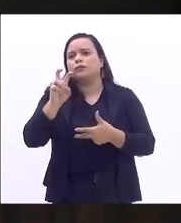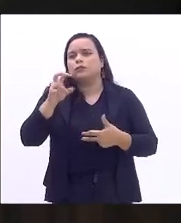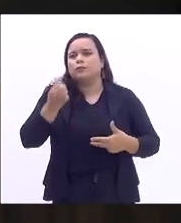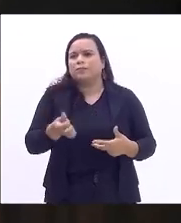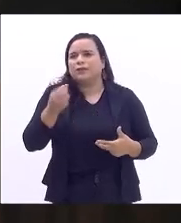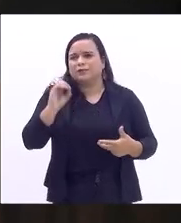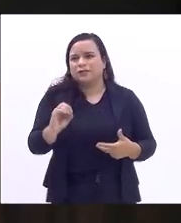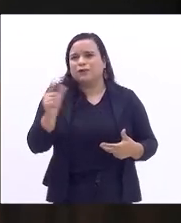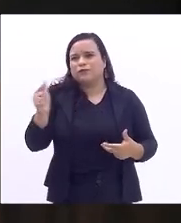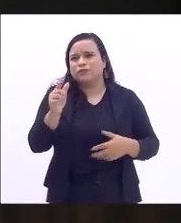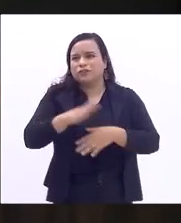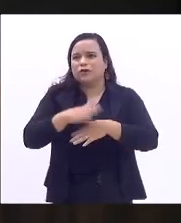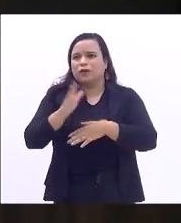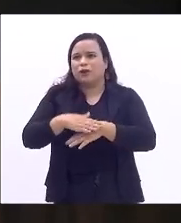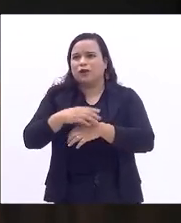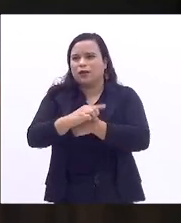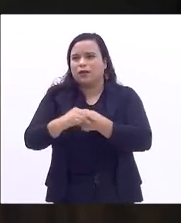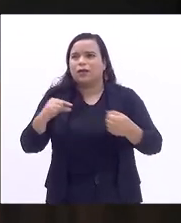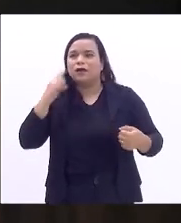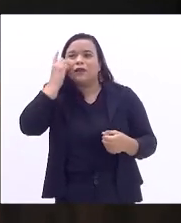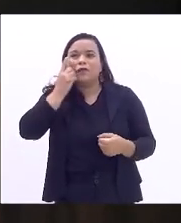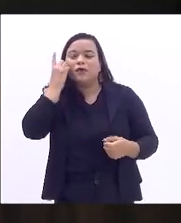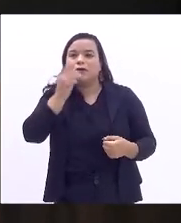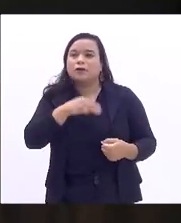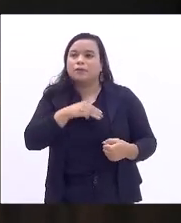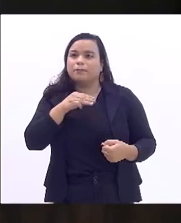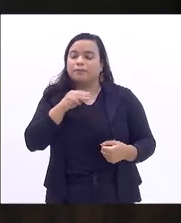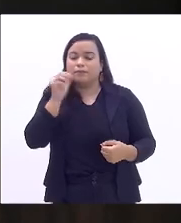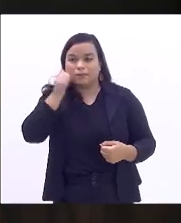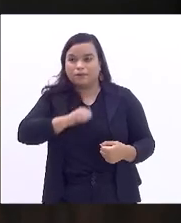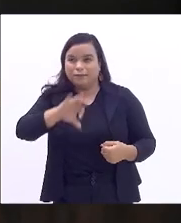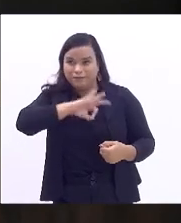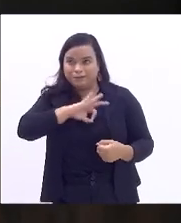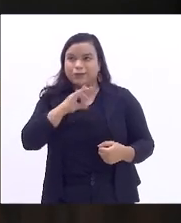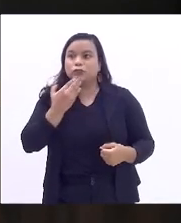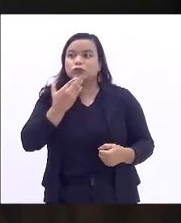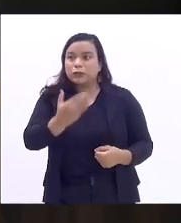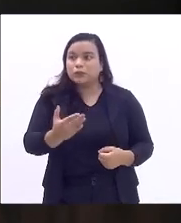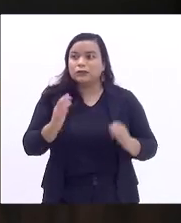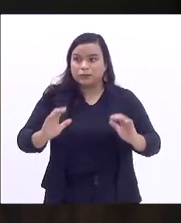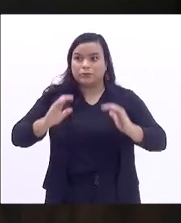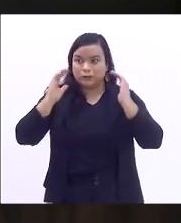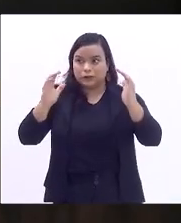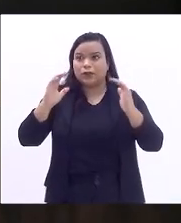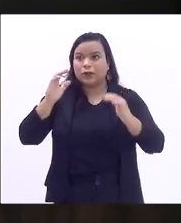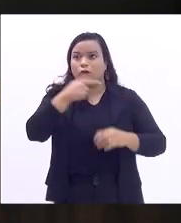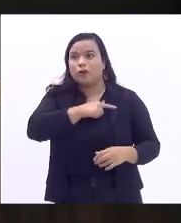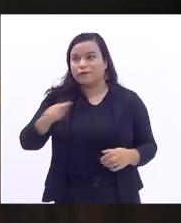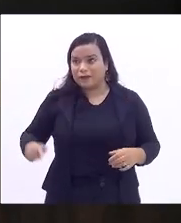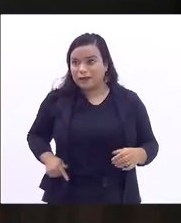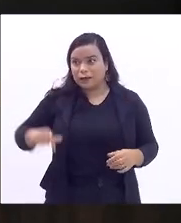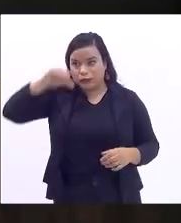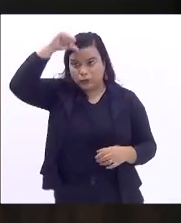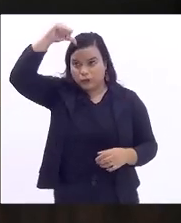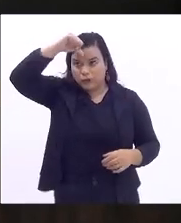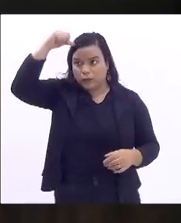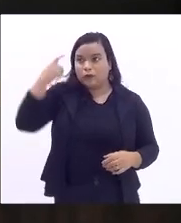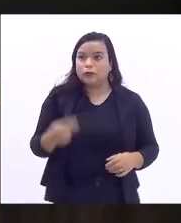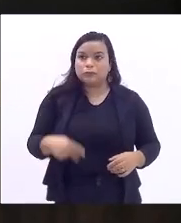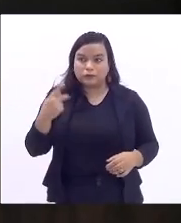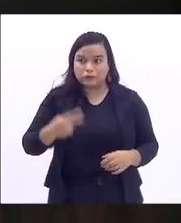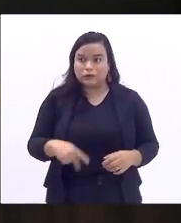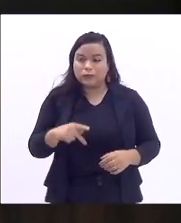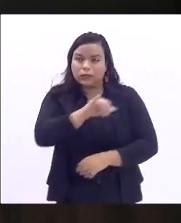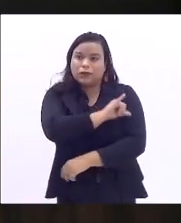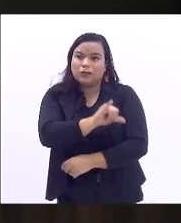Martha Rocha solicita ao Excelentíssimo Senhor governador do Estado do Rio de Janeiro